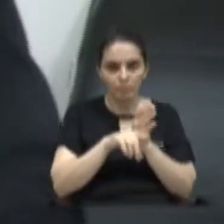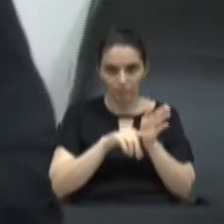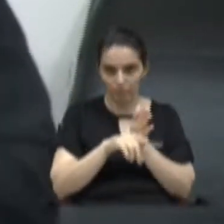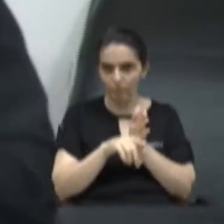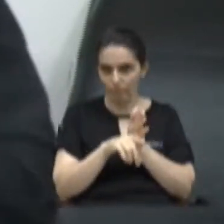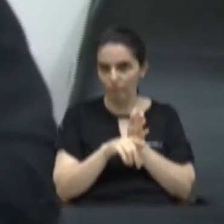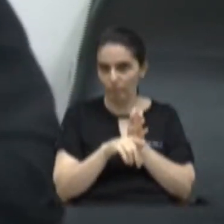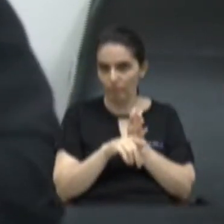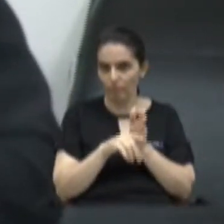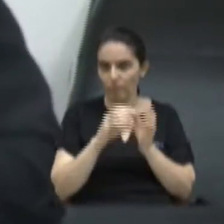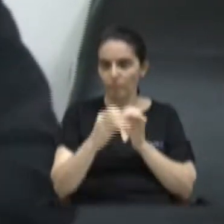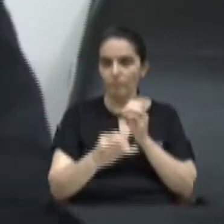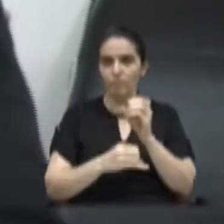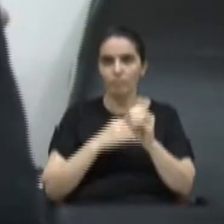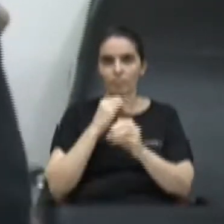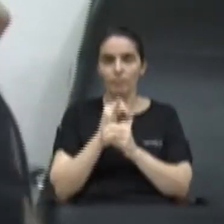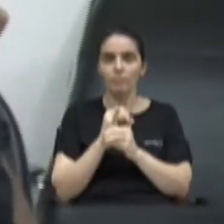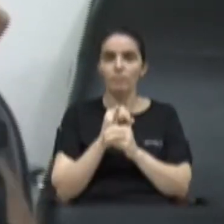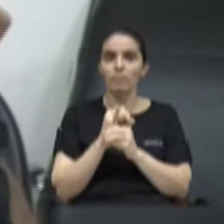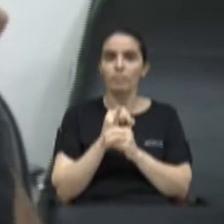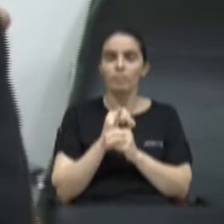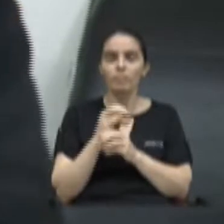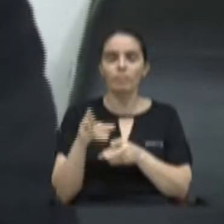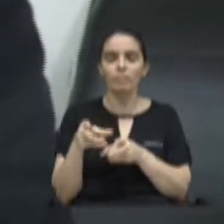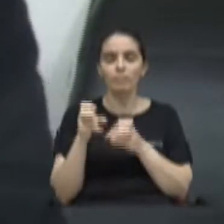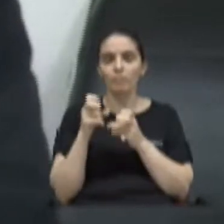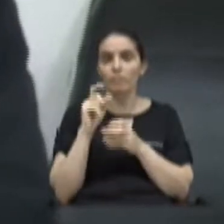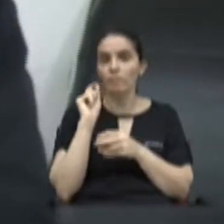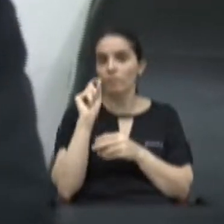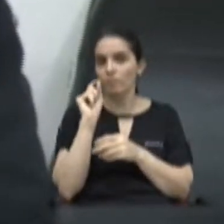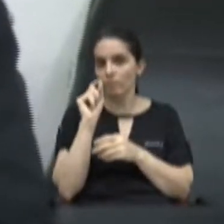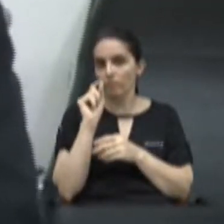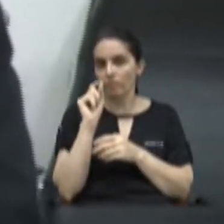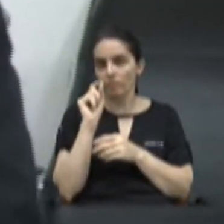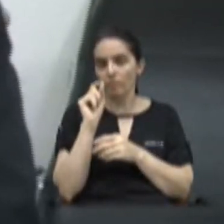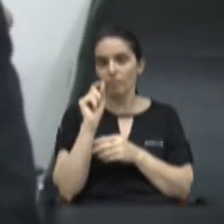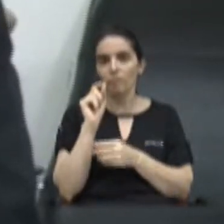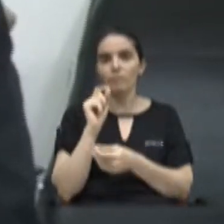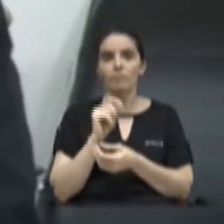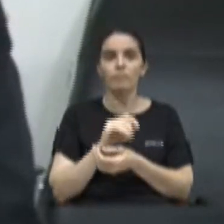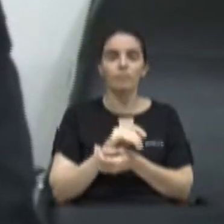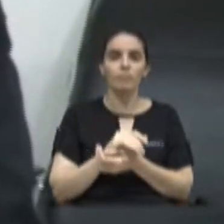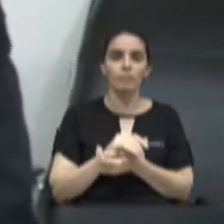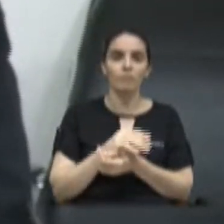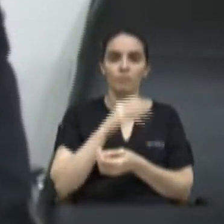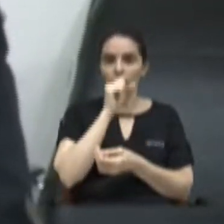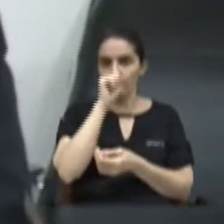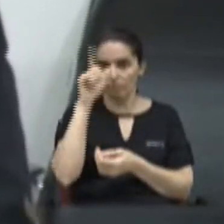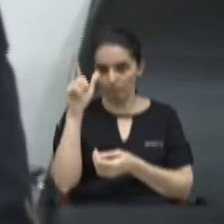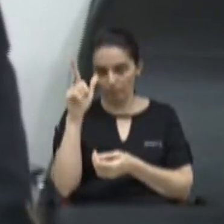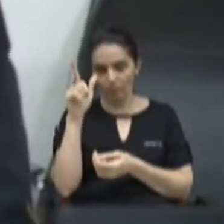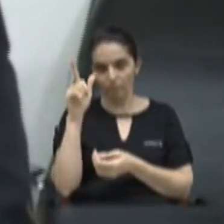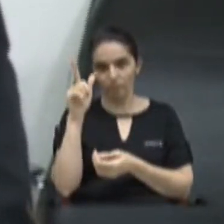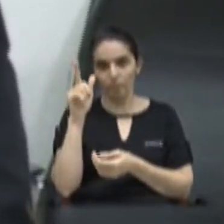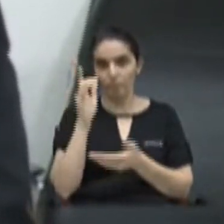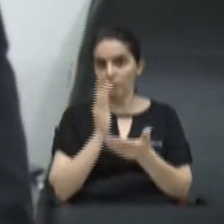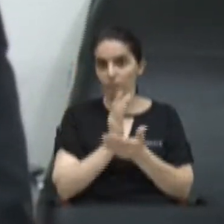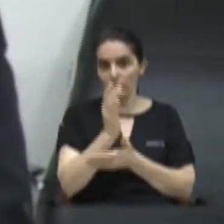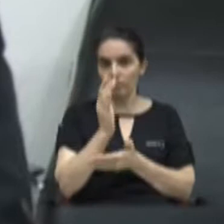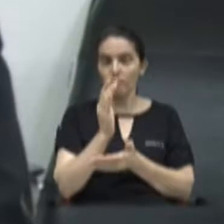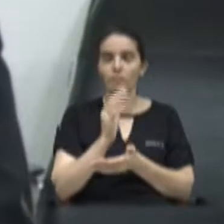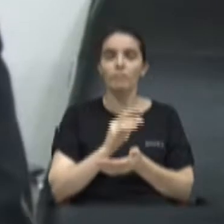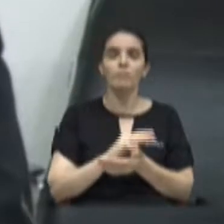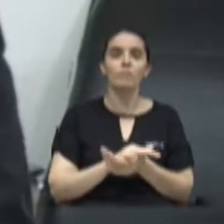pela internet, nós verificamos que não somente aqui em Limeira está sendo aprovada esta lei no dia de